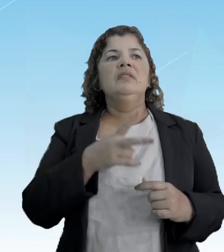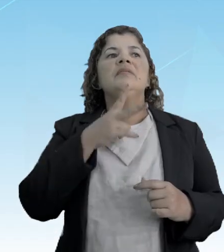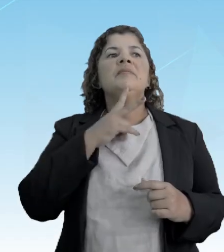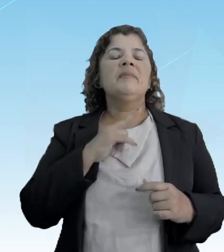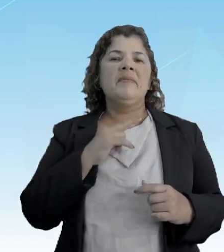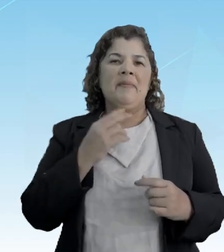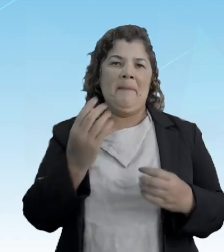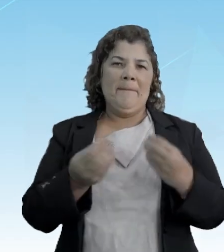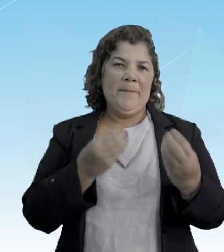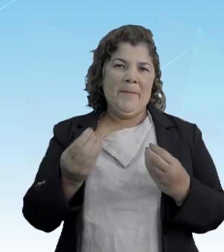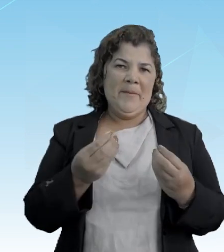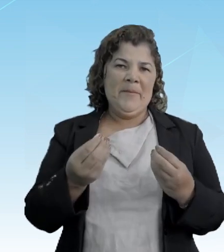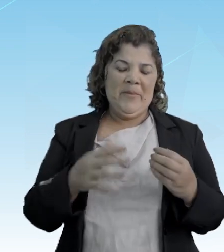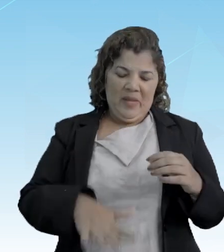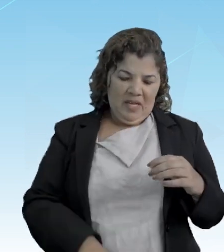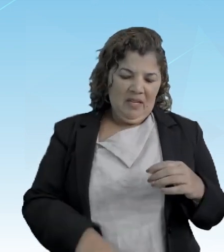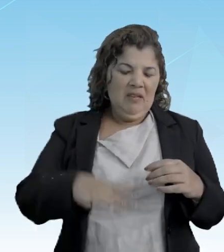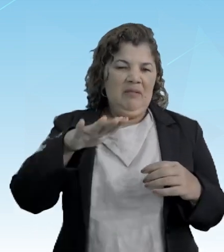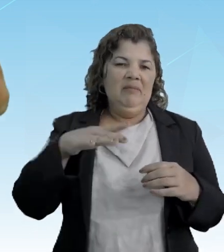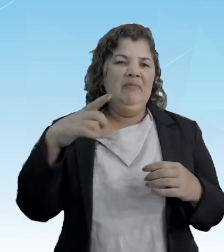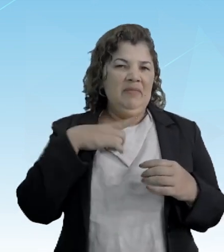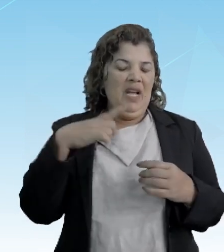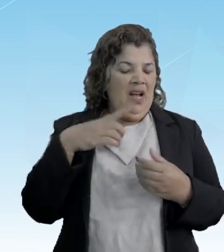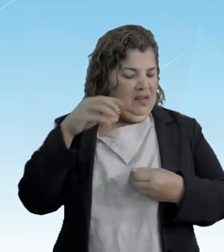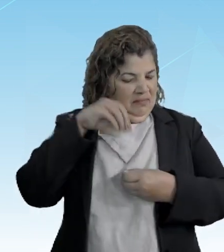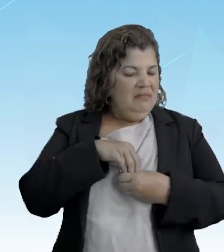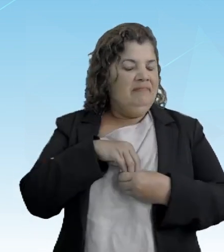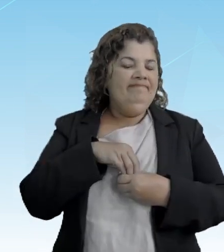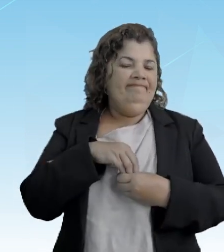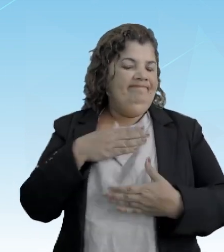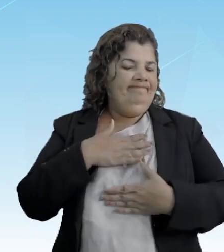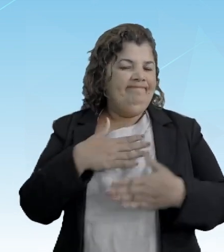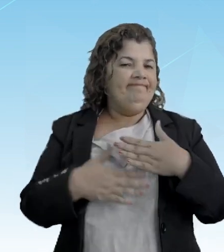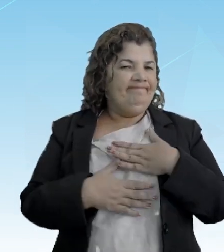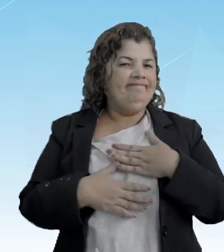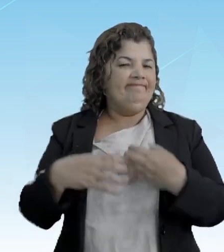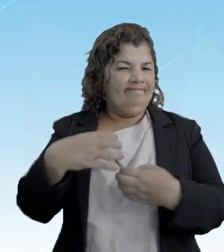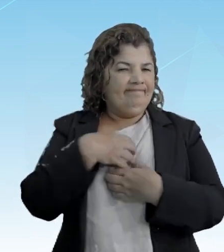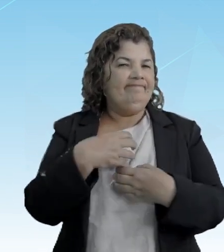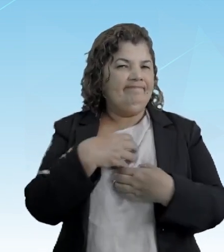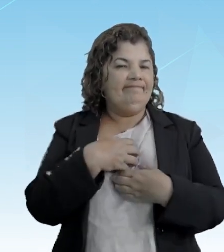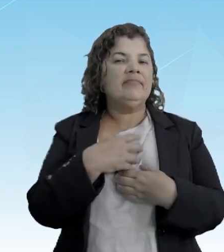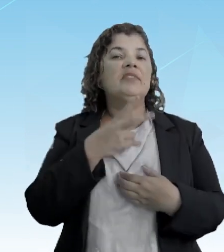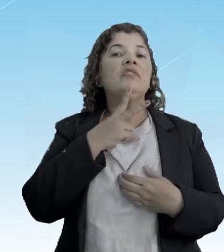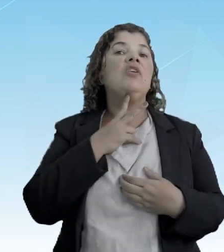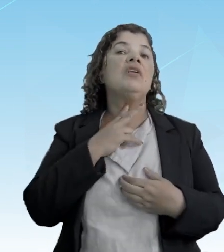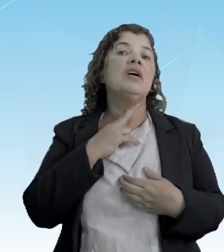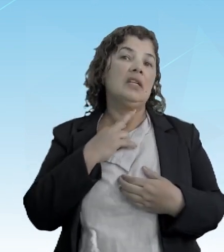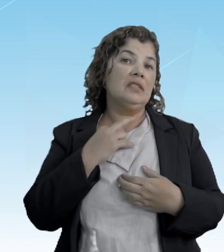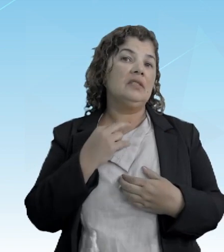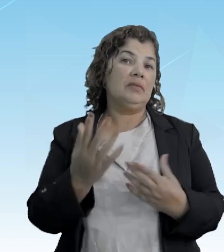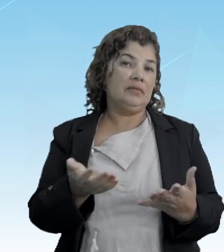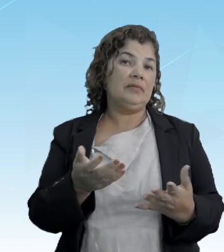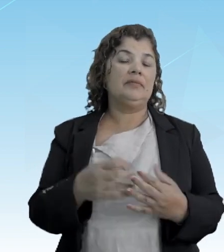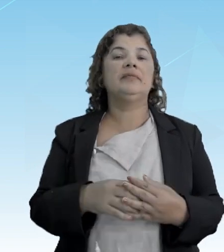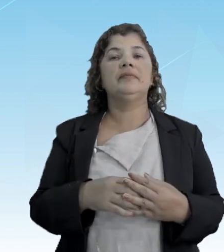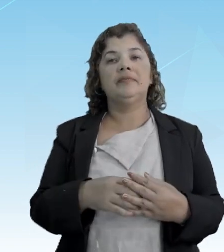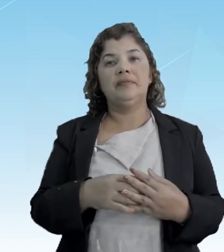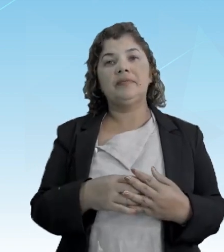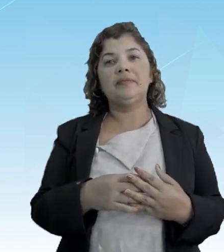estudante. Desde pequeno, nós já temos determinadas vocações. Isso é muito interessante para a gente, né?